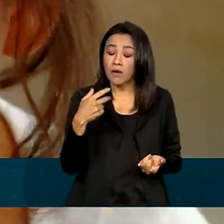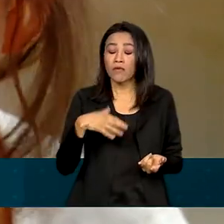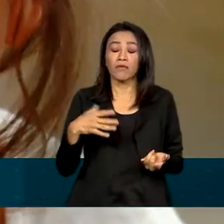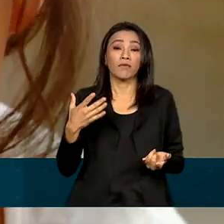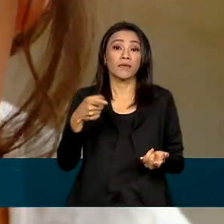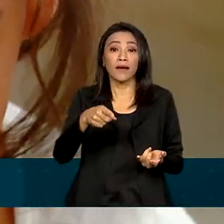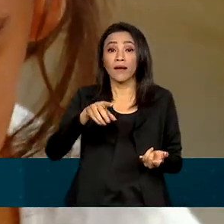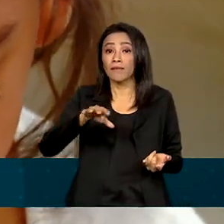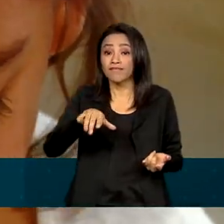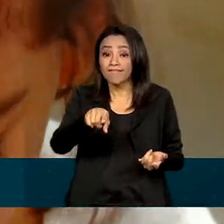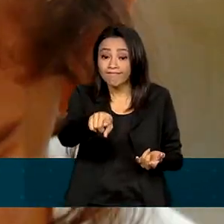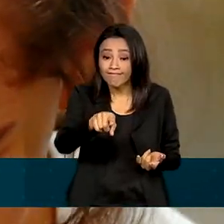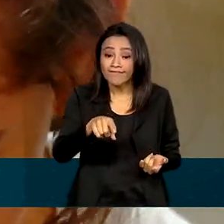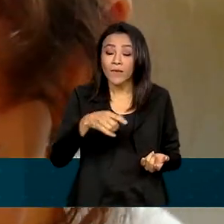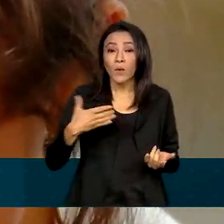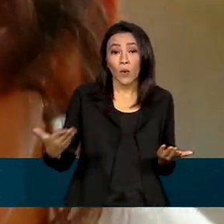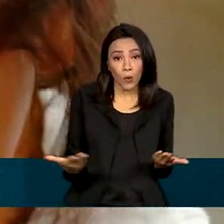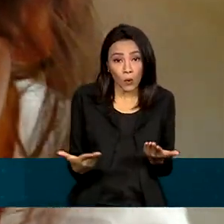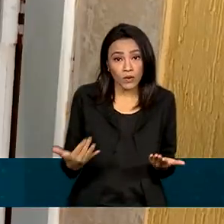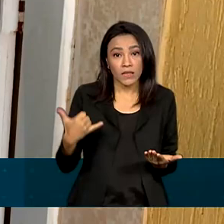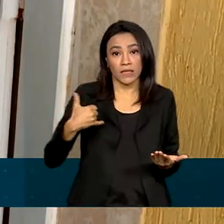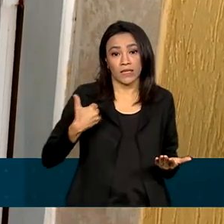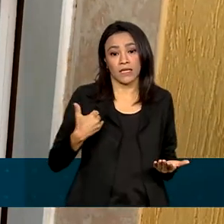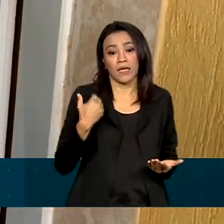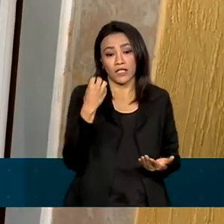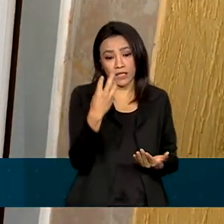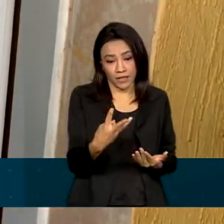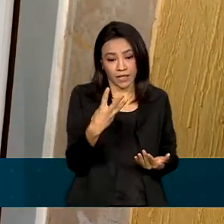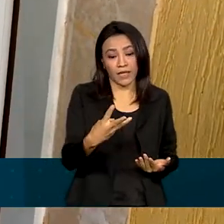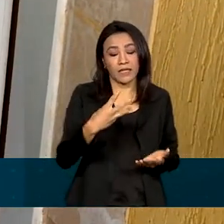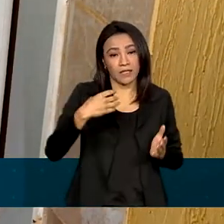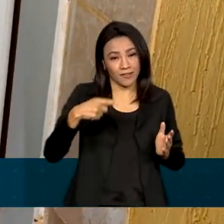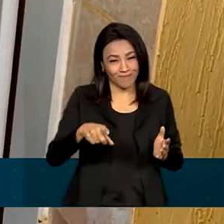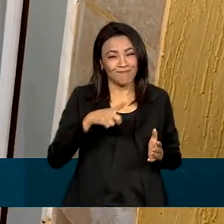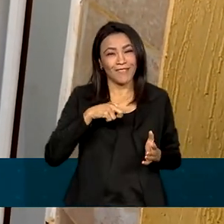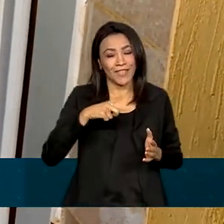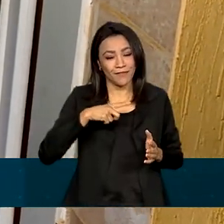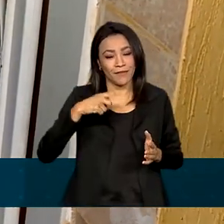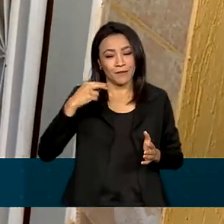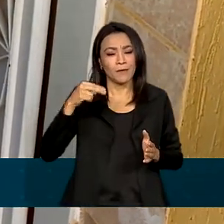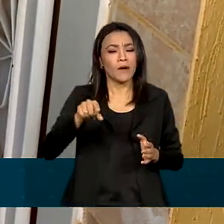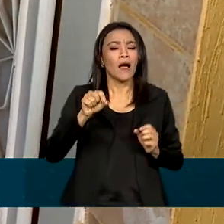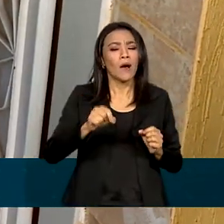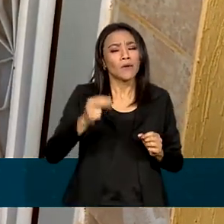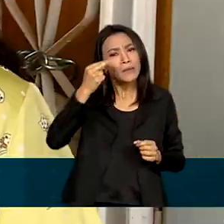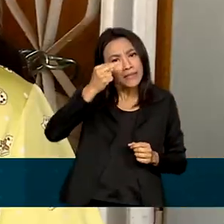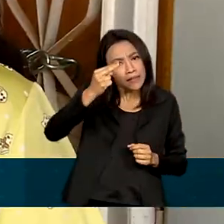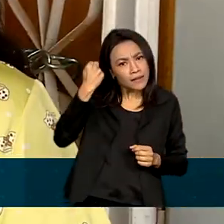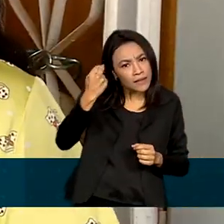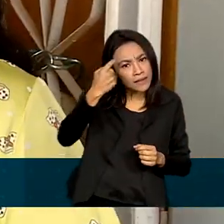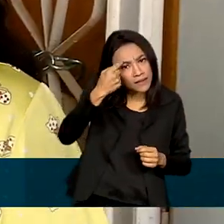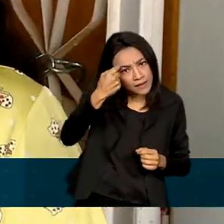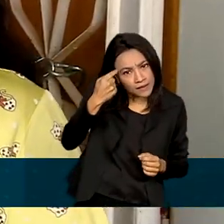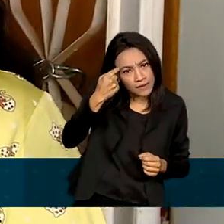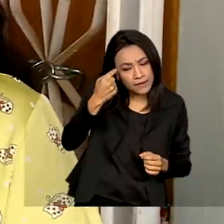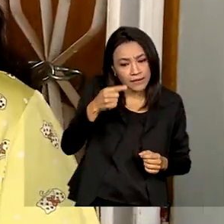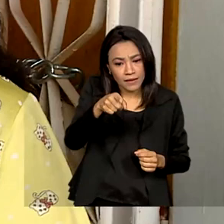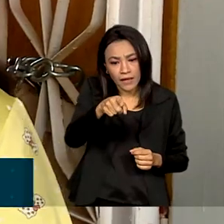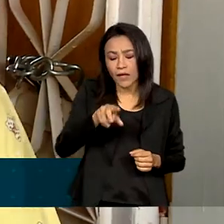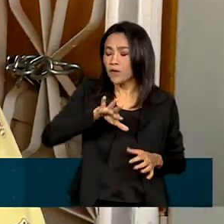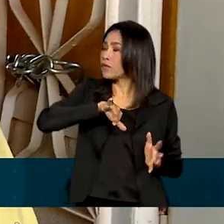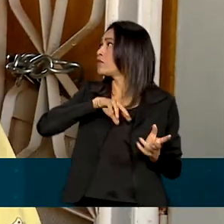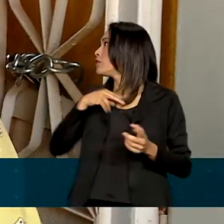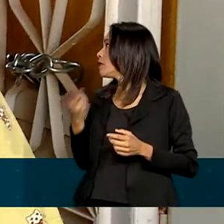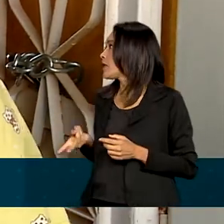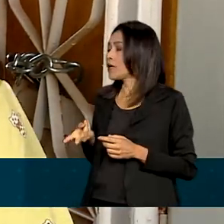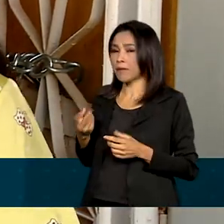distração e a menina, que tem hoje 3 anos, ficou marcada com a cicatriz na sobrancelha. Eu virei para trocar de roupa